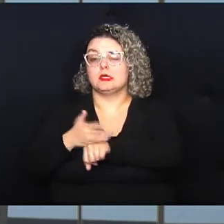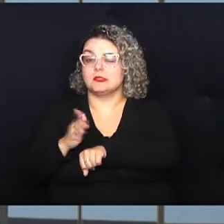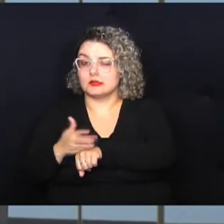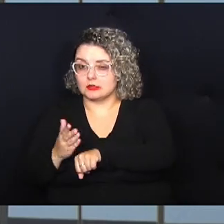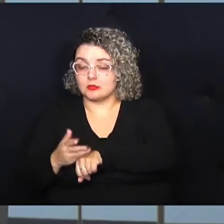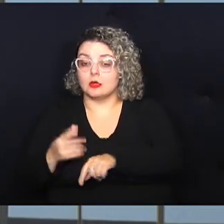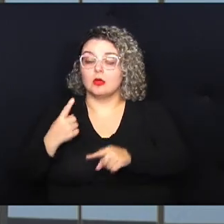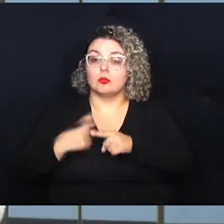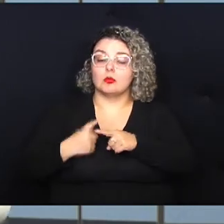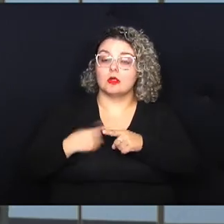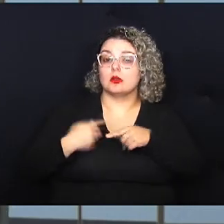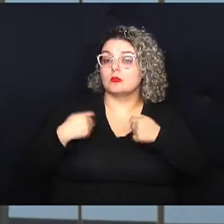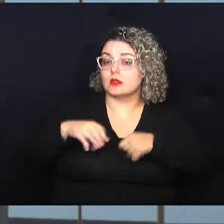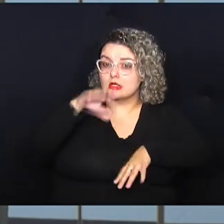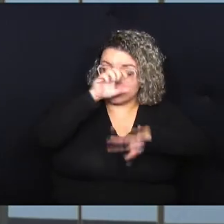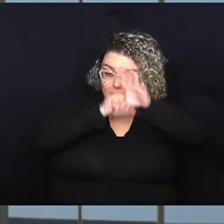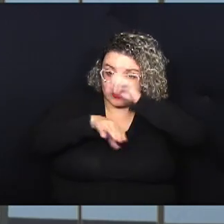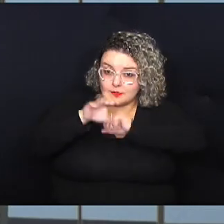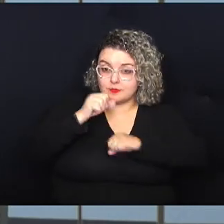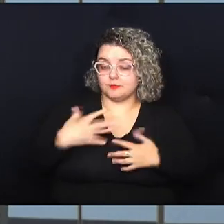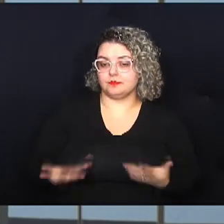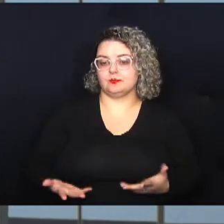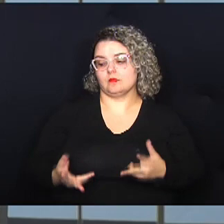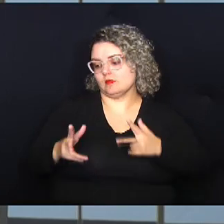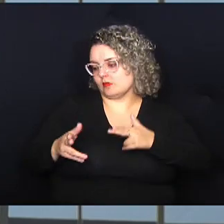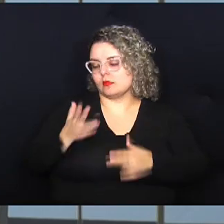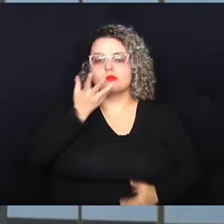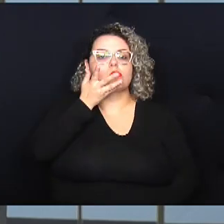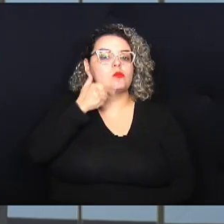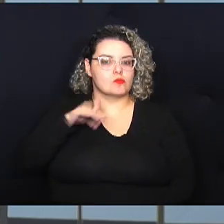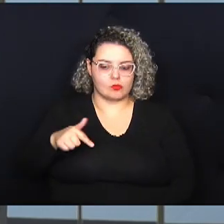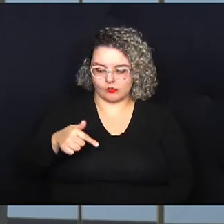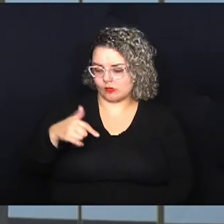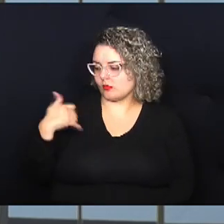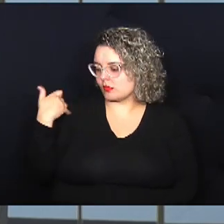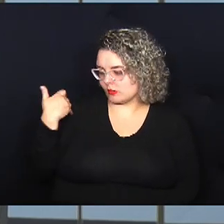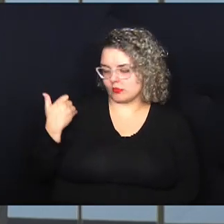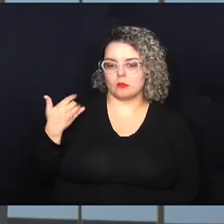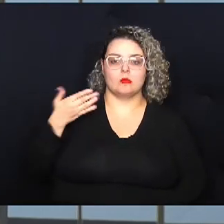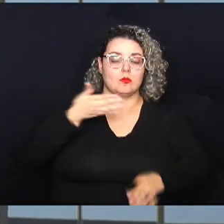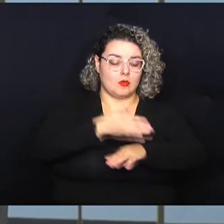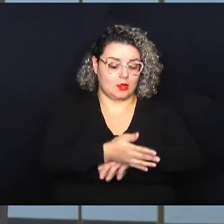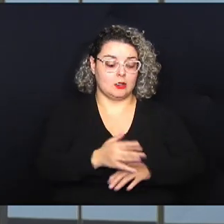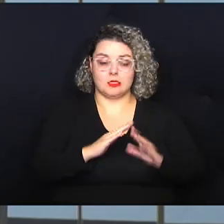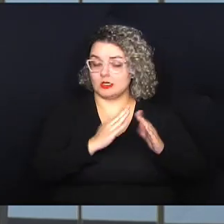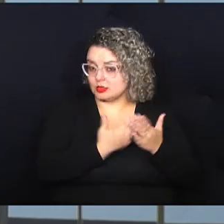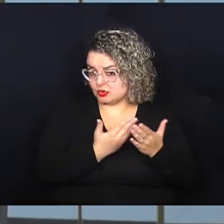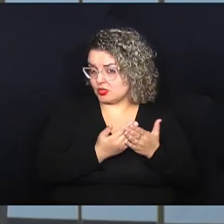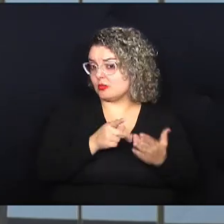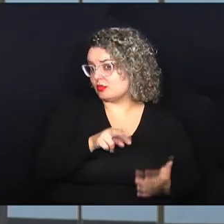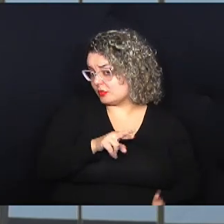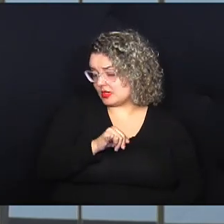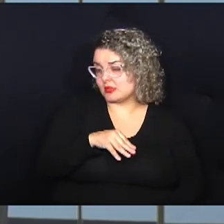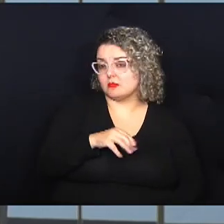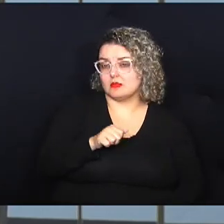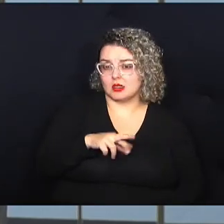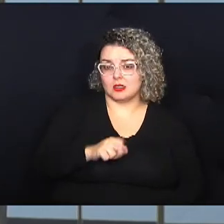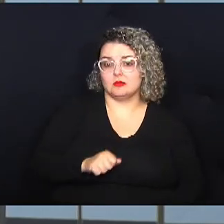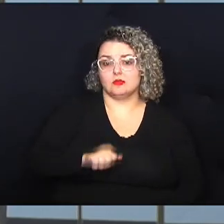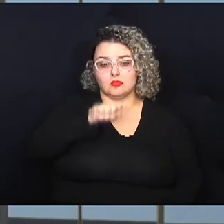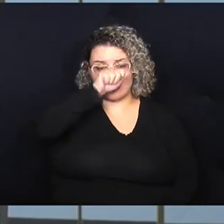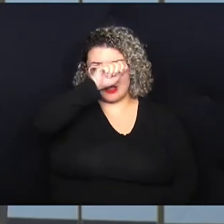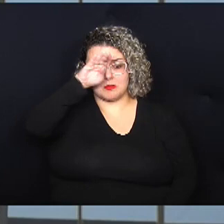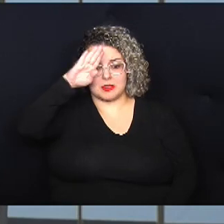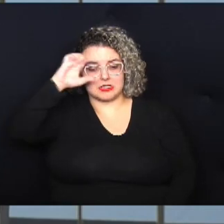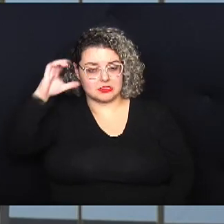necessário o aprendizado. É assim como uma criança de 7 anos precisa entrar no primário, ela precisa aprender do abecedário, né, até